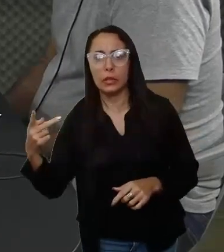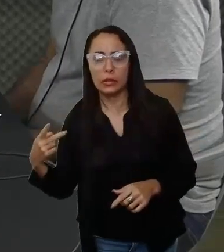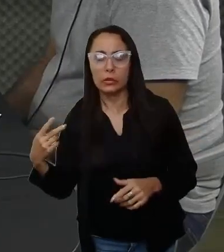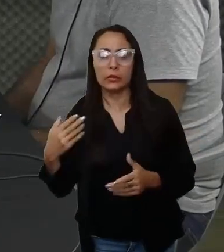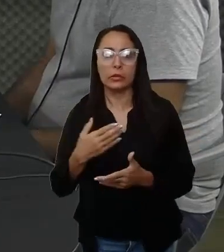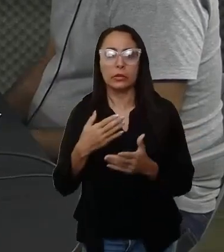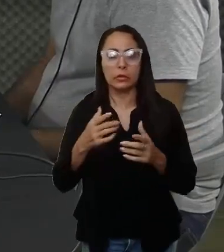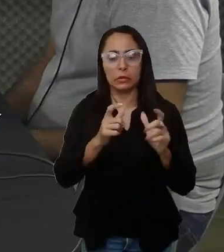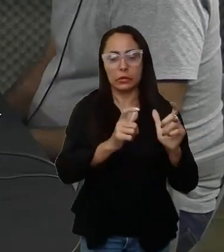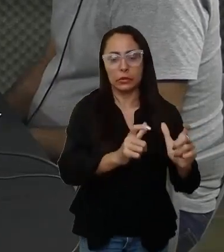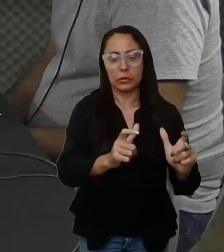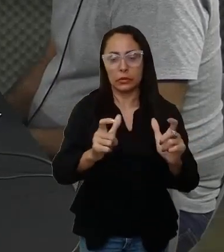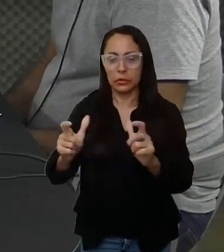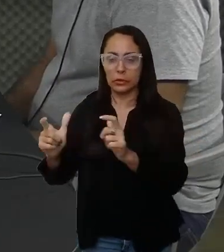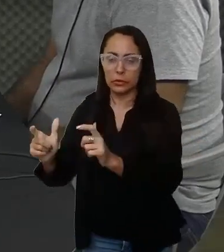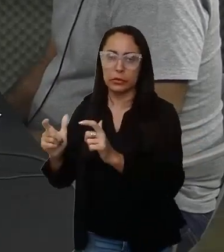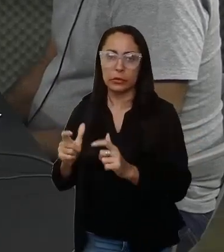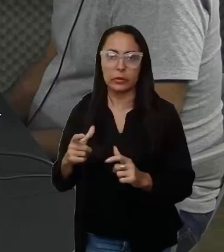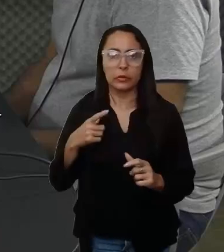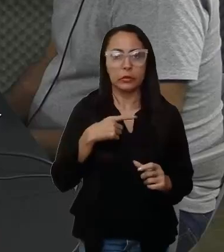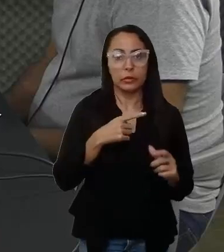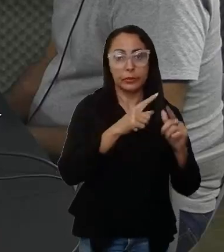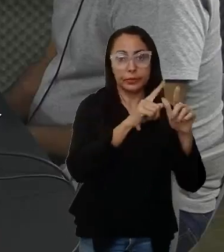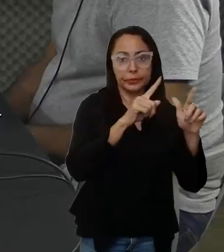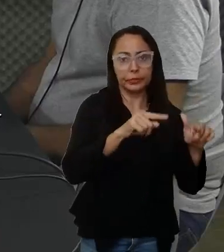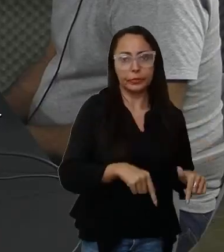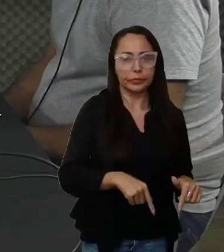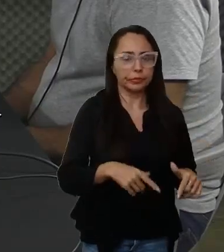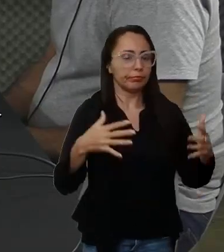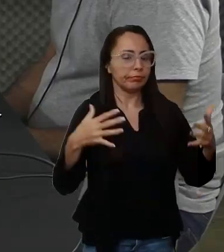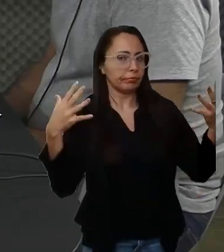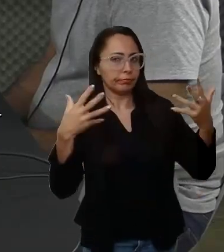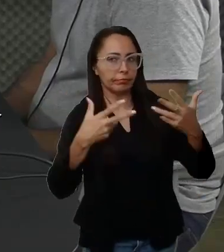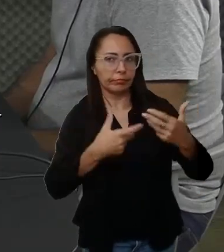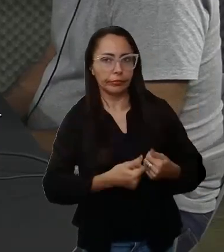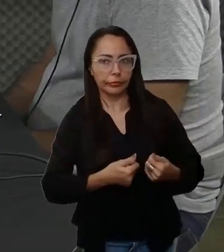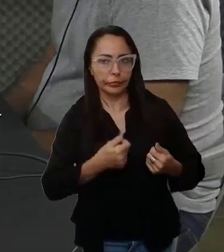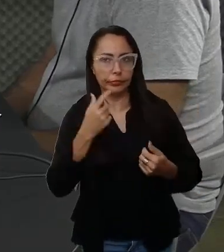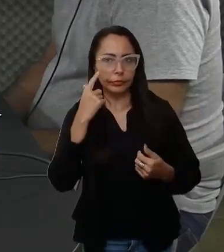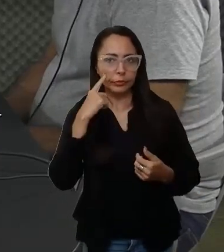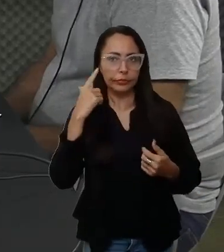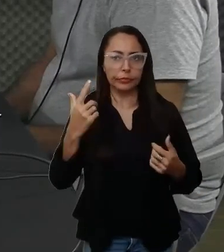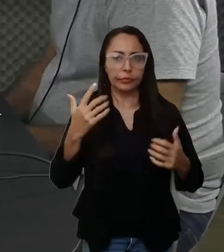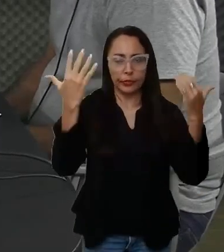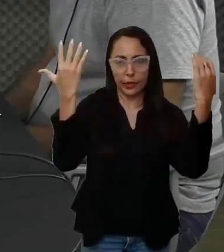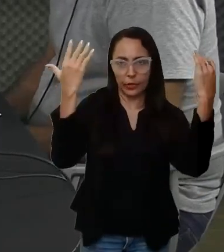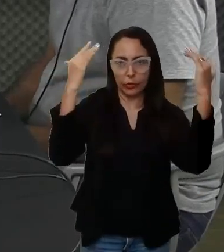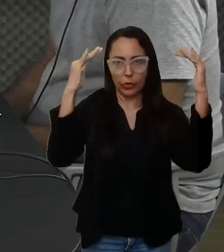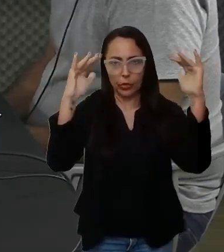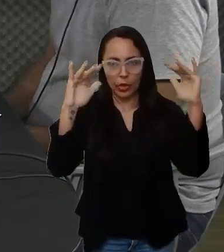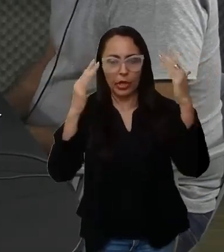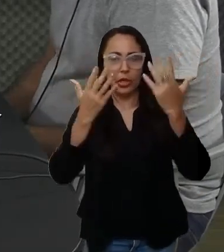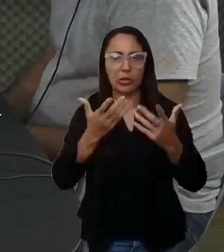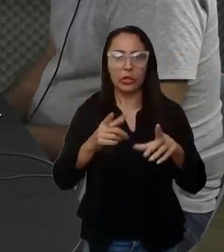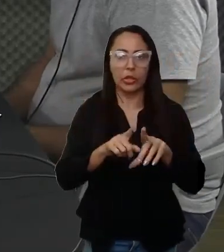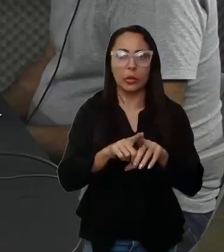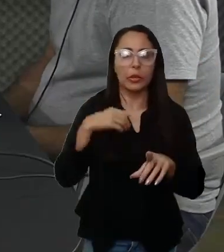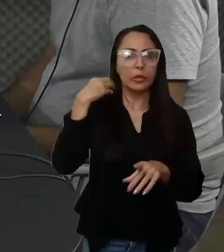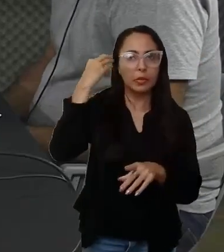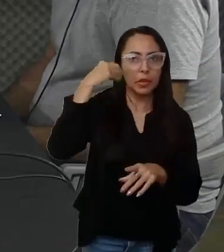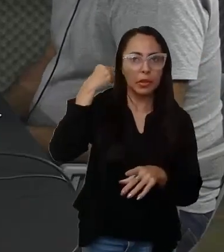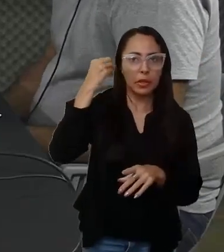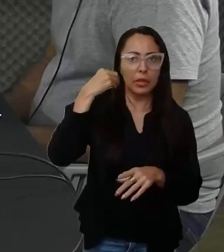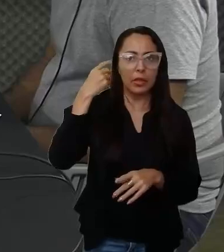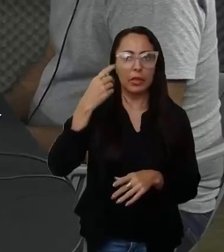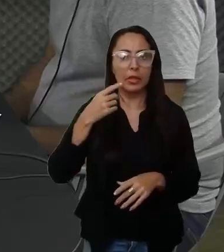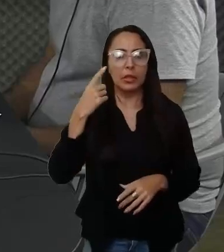visitas a locais que têm projetos exitosos na questão de reflorestamento de mata ciliar, né? Experiências que são